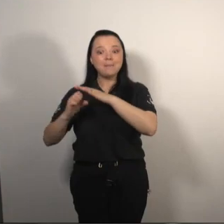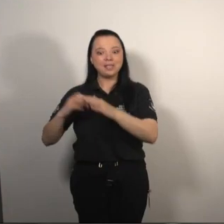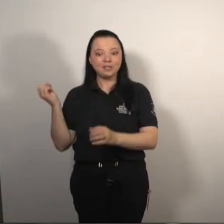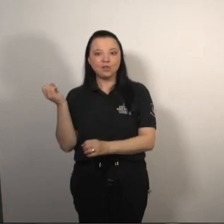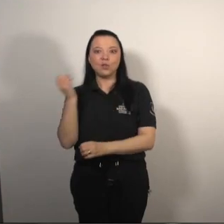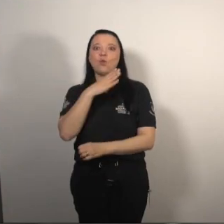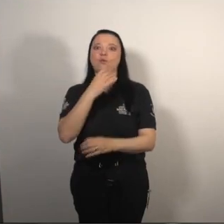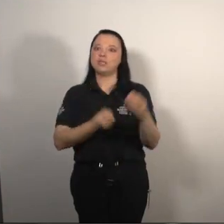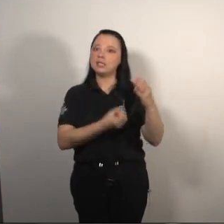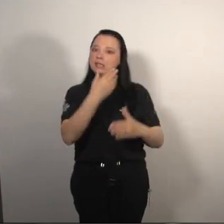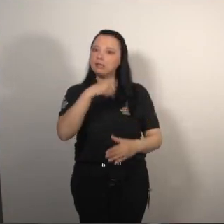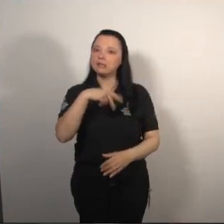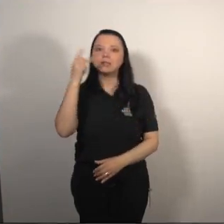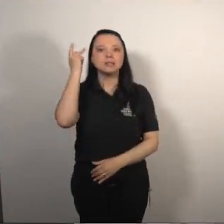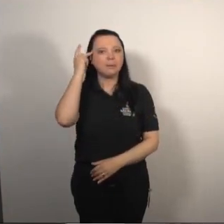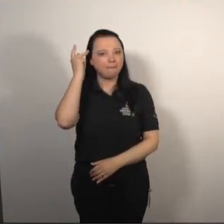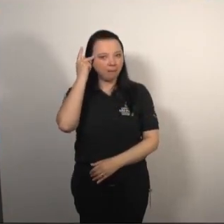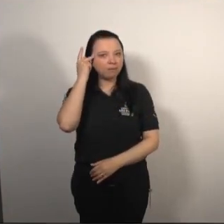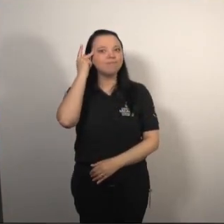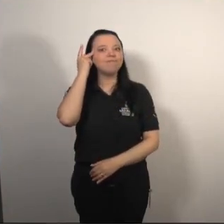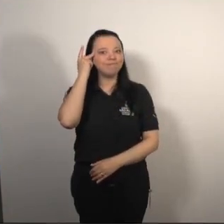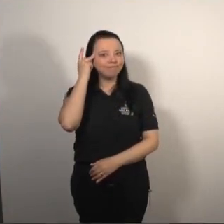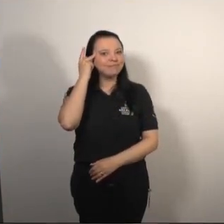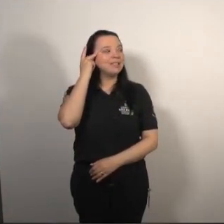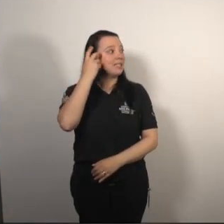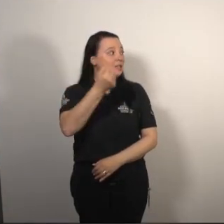Paulo. Eu acho que esses são números